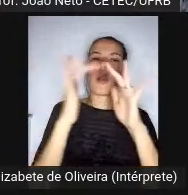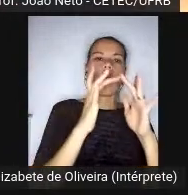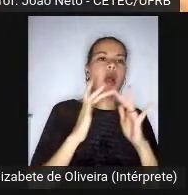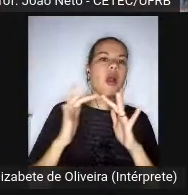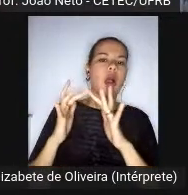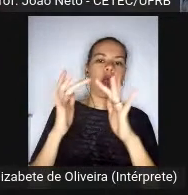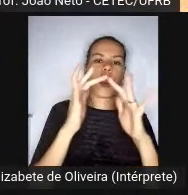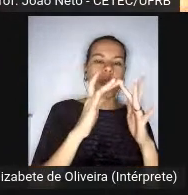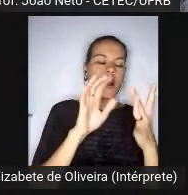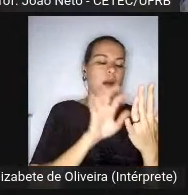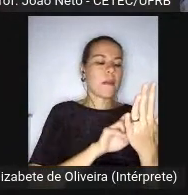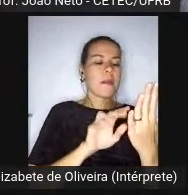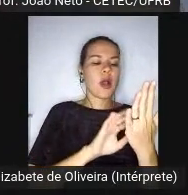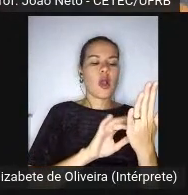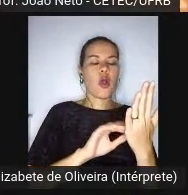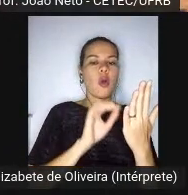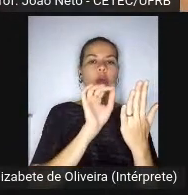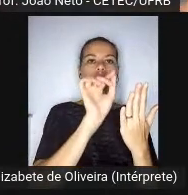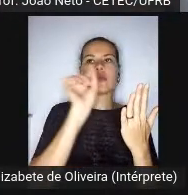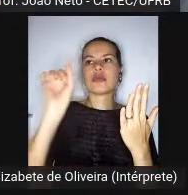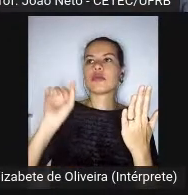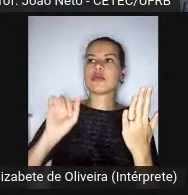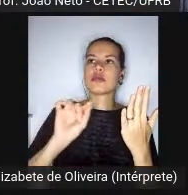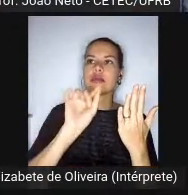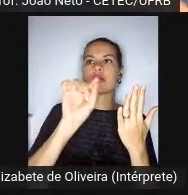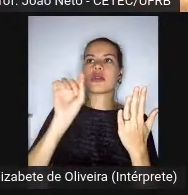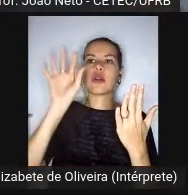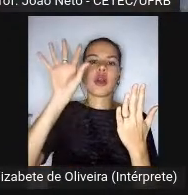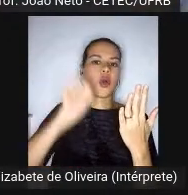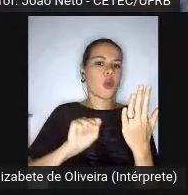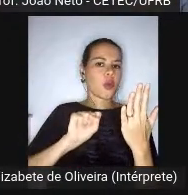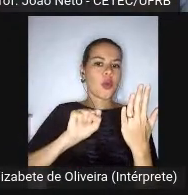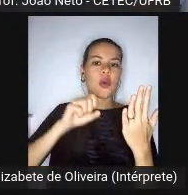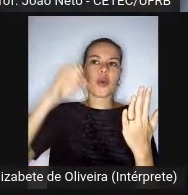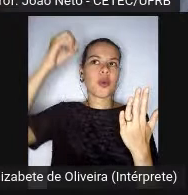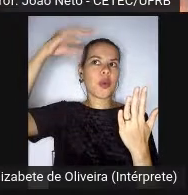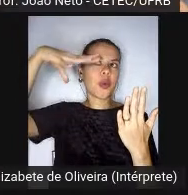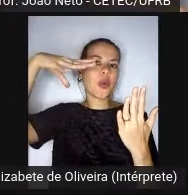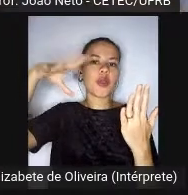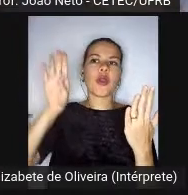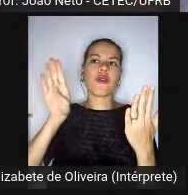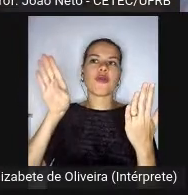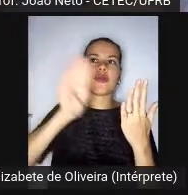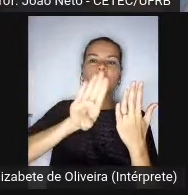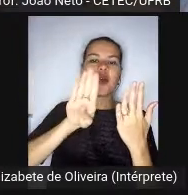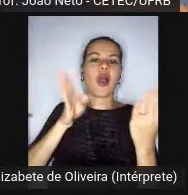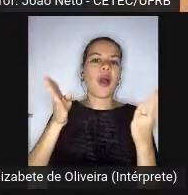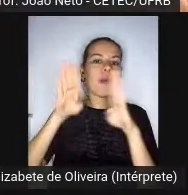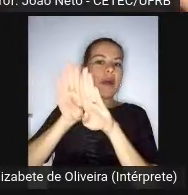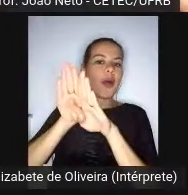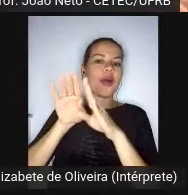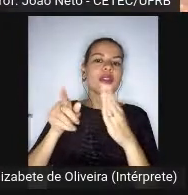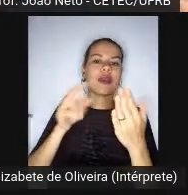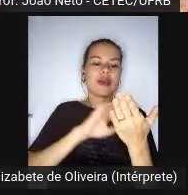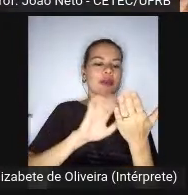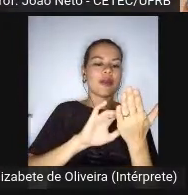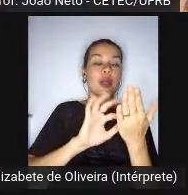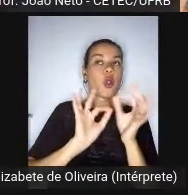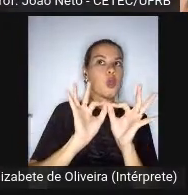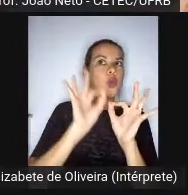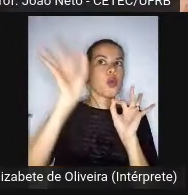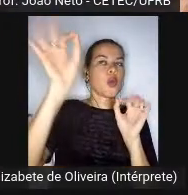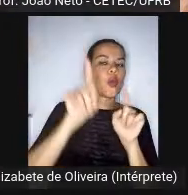mão o celular a gente consegue controlá-los desligando luz fechando portas e até mesmo remotamente né Tem um outro